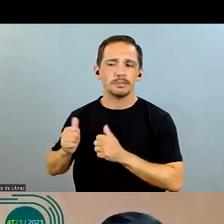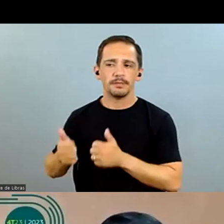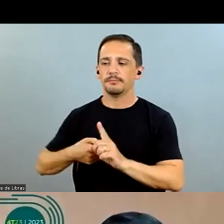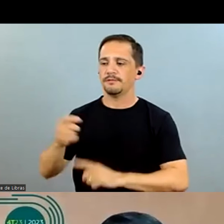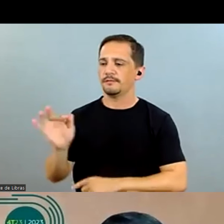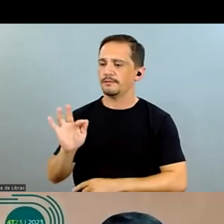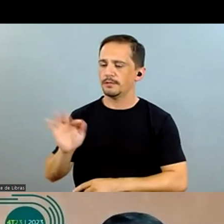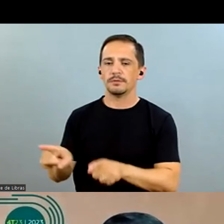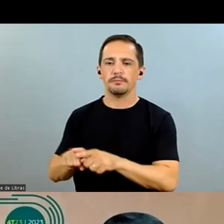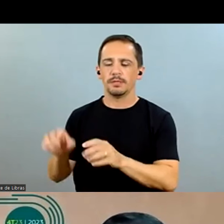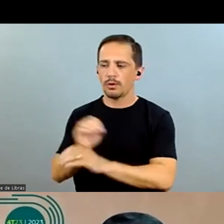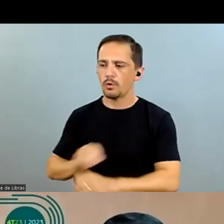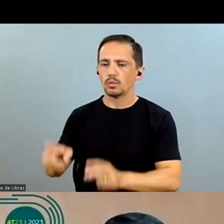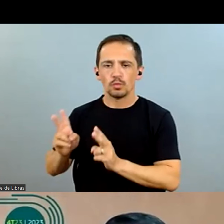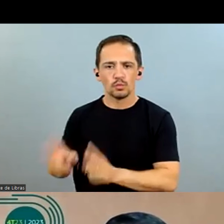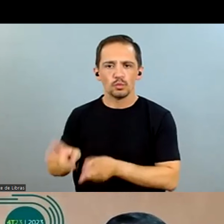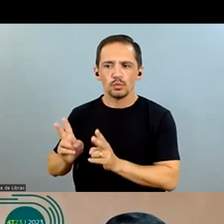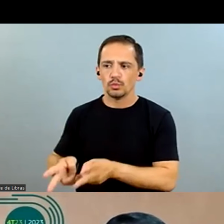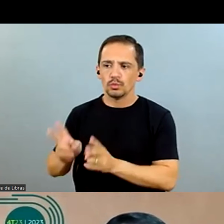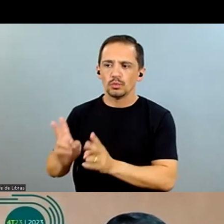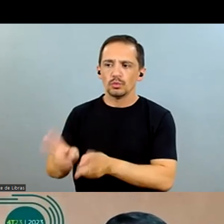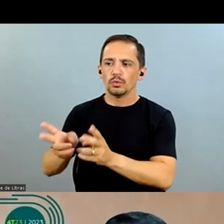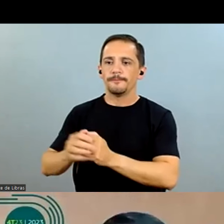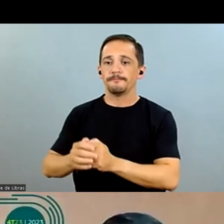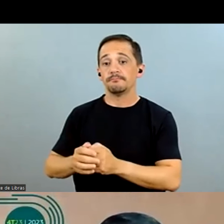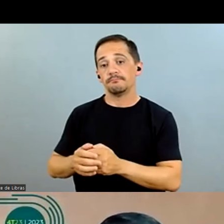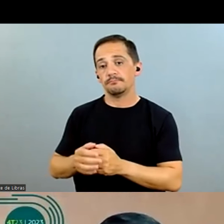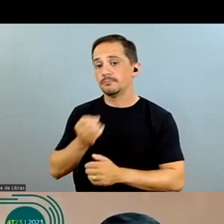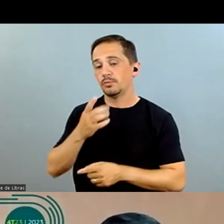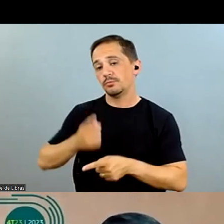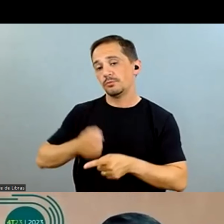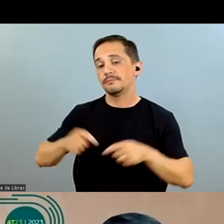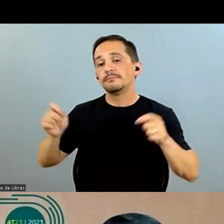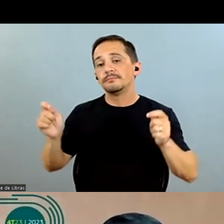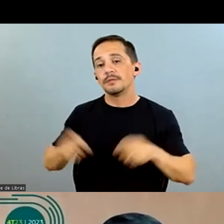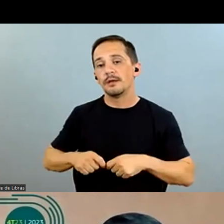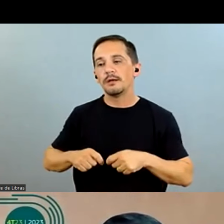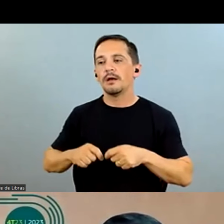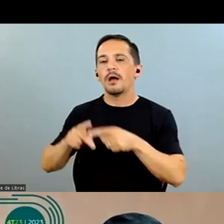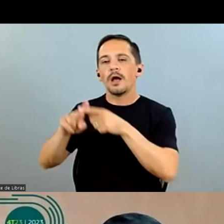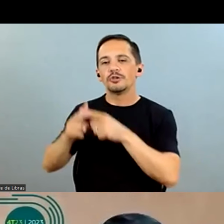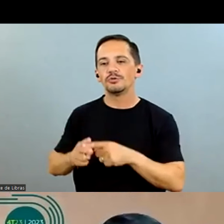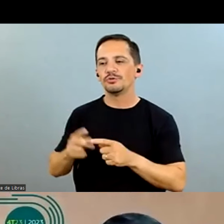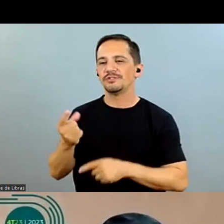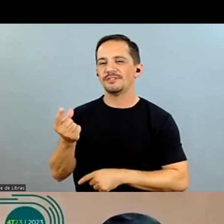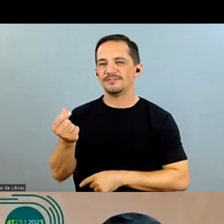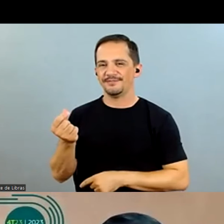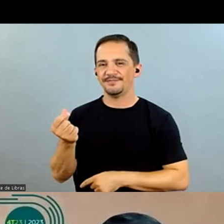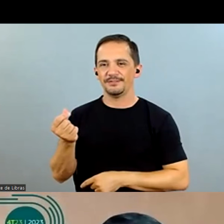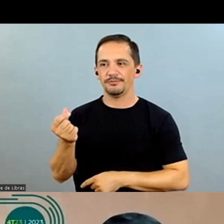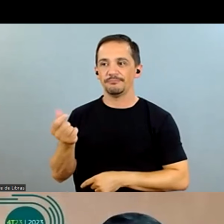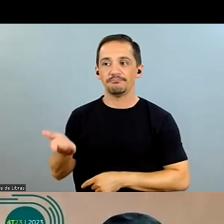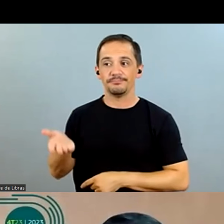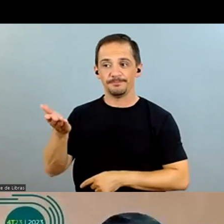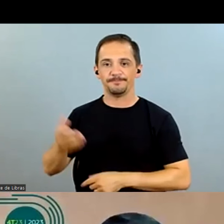bem e isso vai possibilitar com certeza nós fazemos ajustes de preços nós estamos eh programando